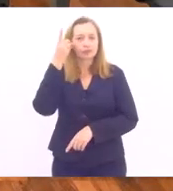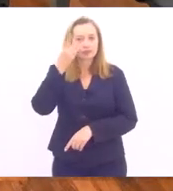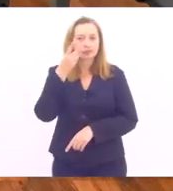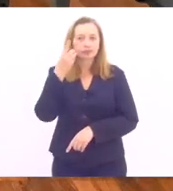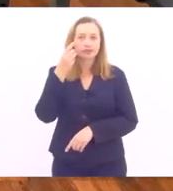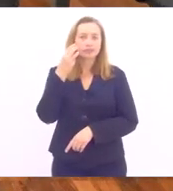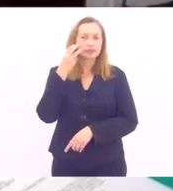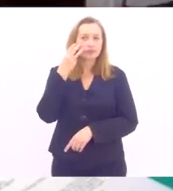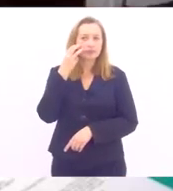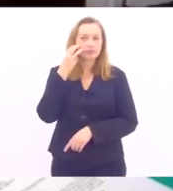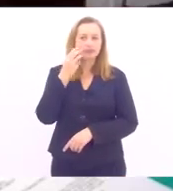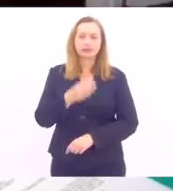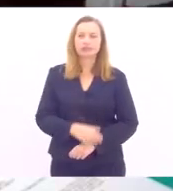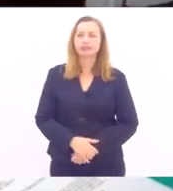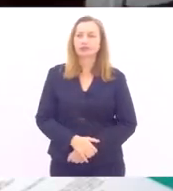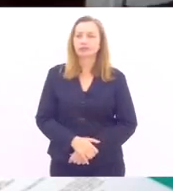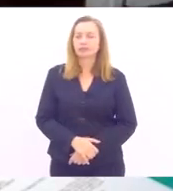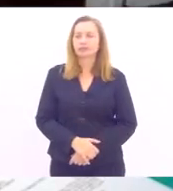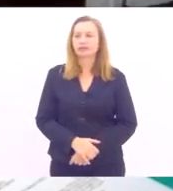Valdec Carneiro.